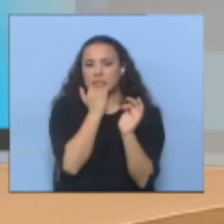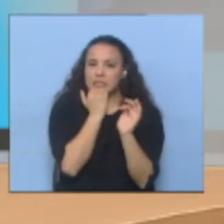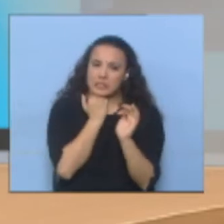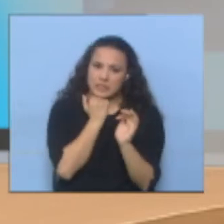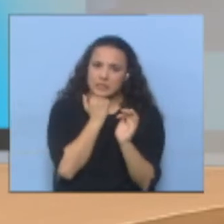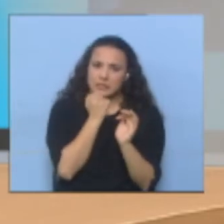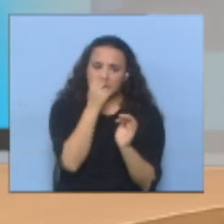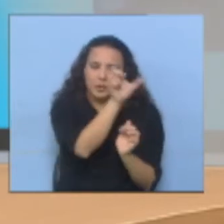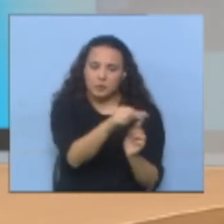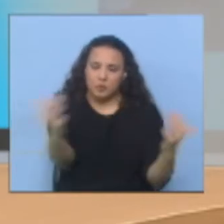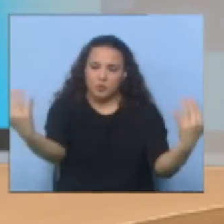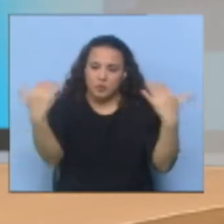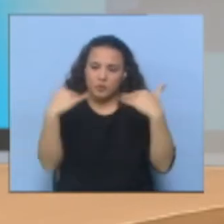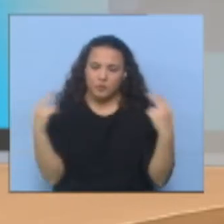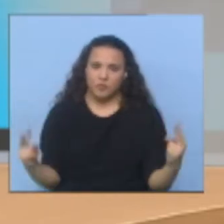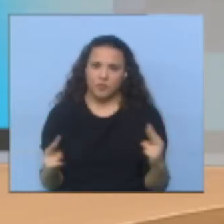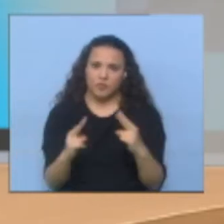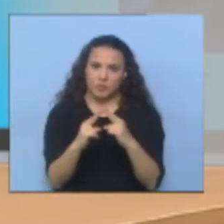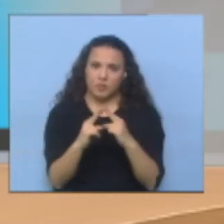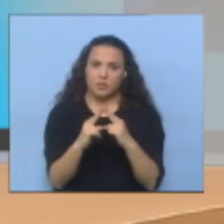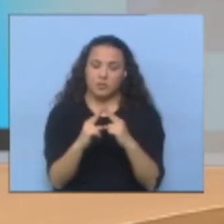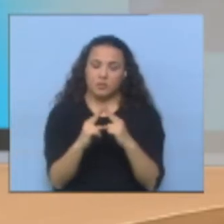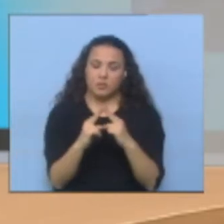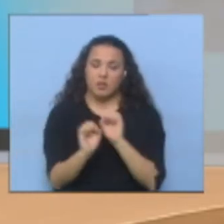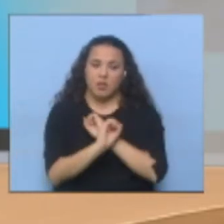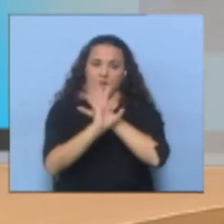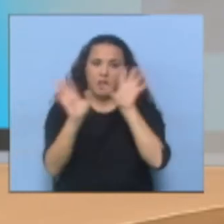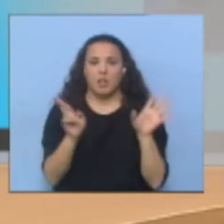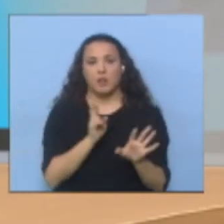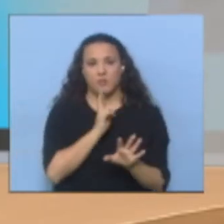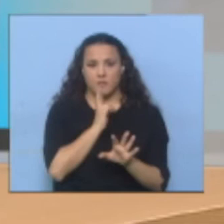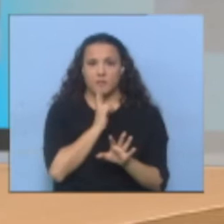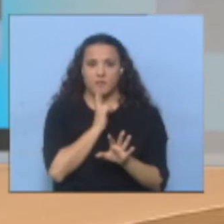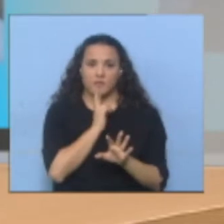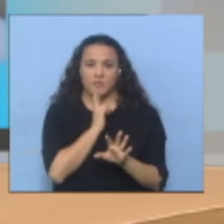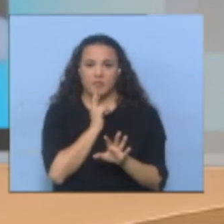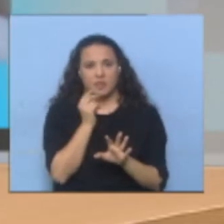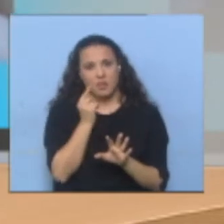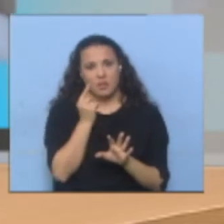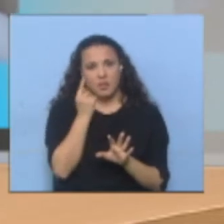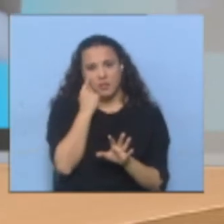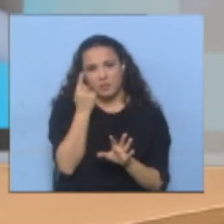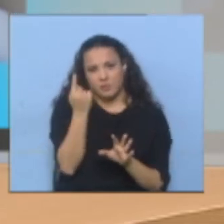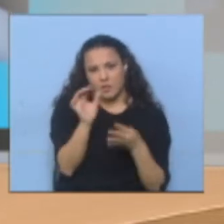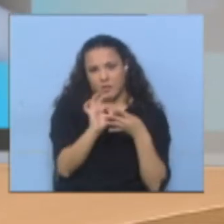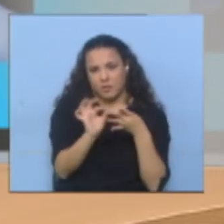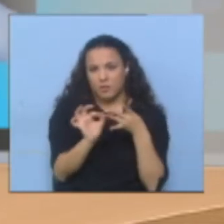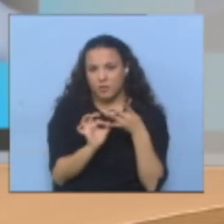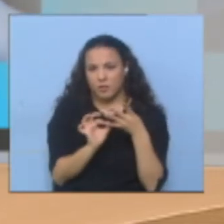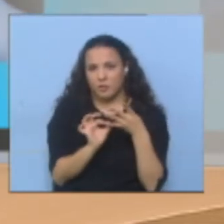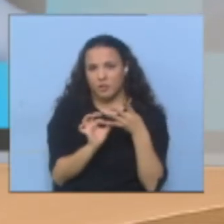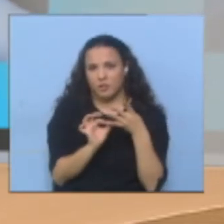visita. É claro que Fátima tem a particularidade de ter